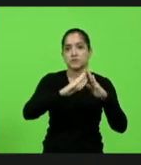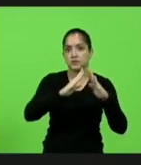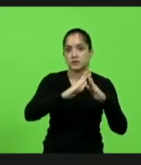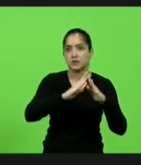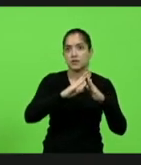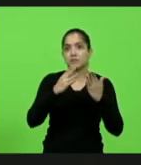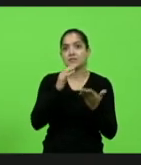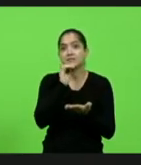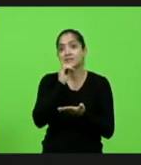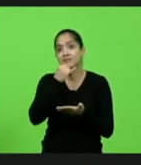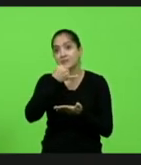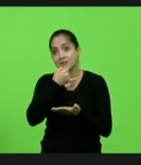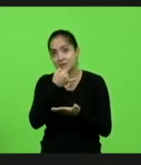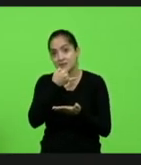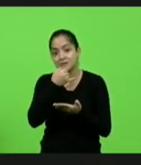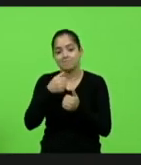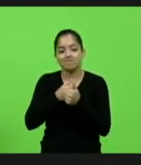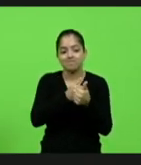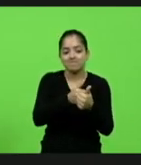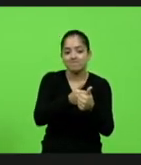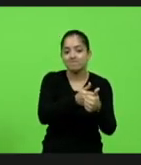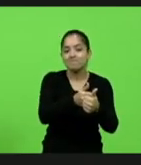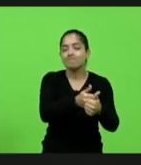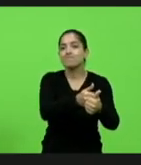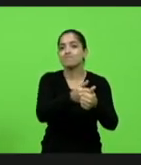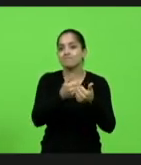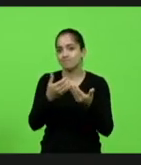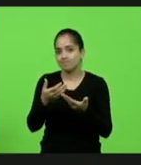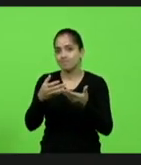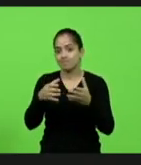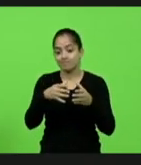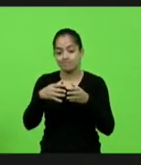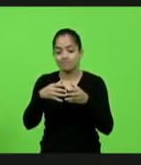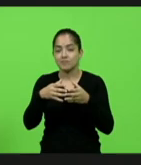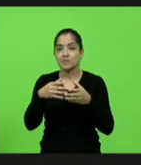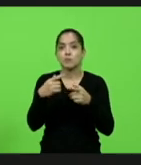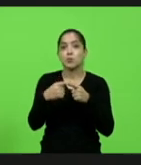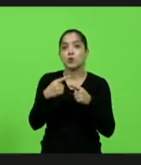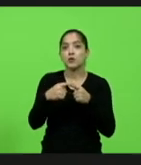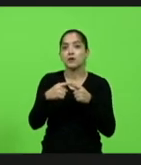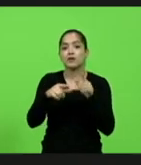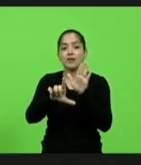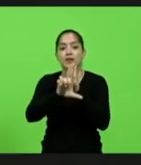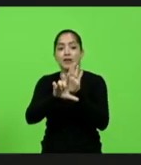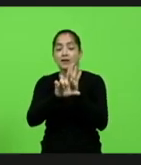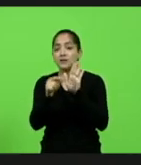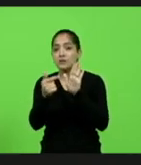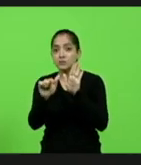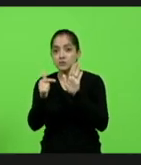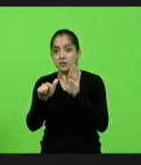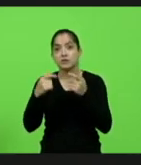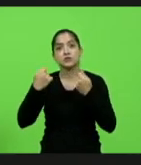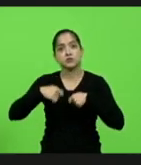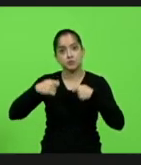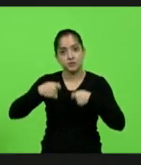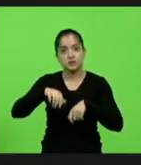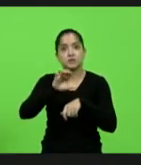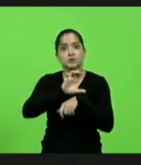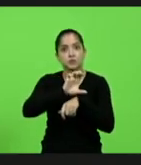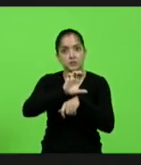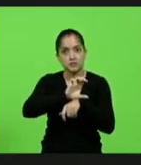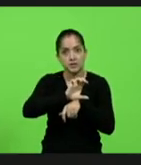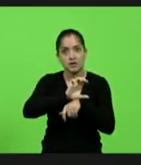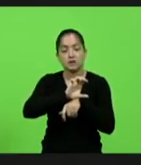estão sendo perseguidas injustamente pelos órgãos institucionais porque não há uma regulamentação. Então, nós precisamos que o Estado de Santa Catarina venha